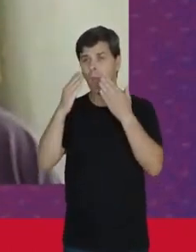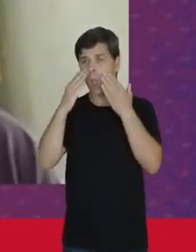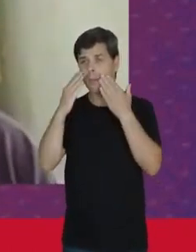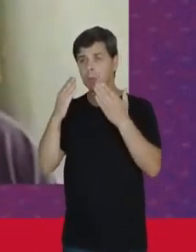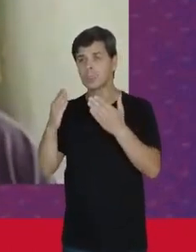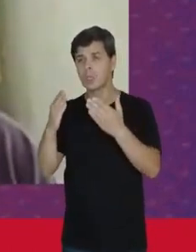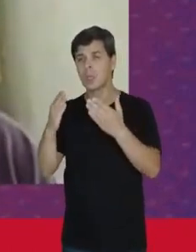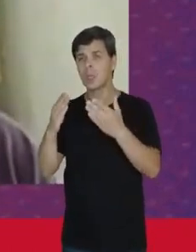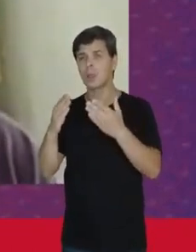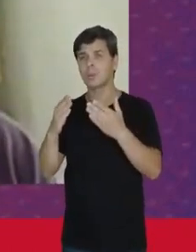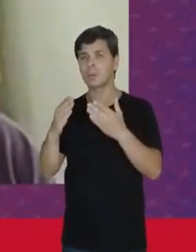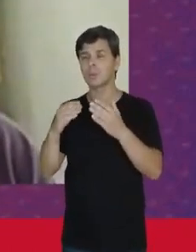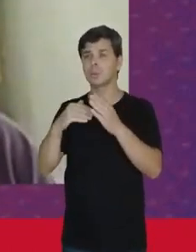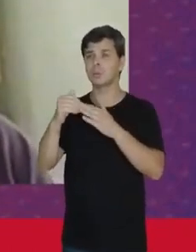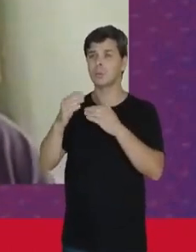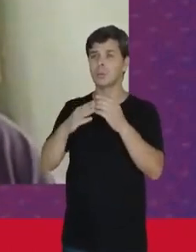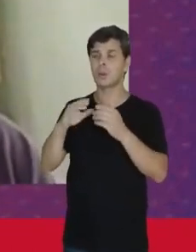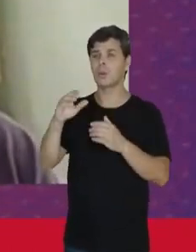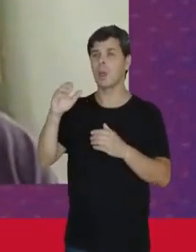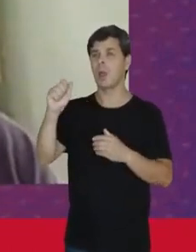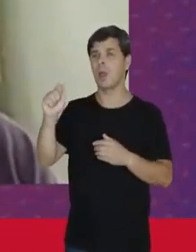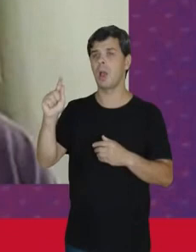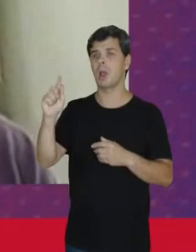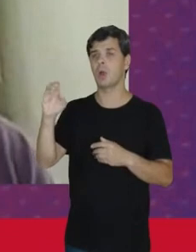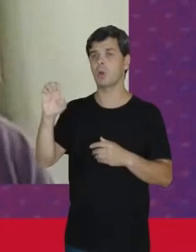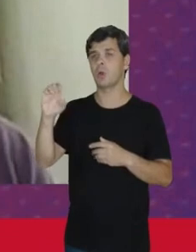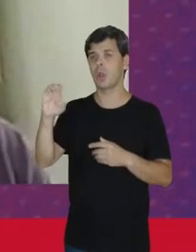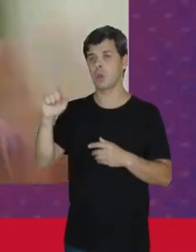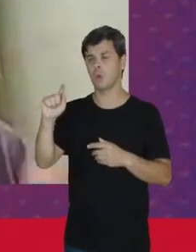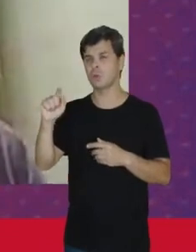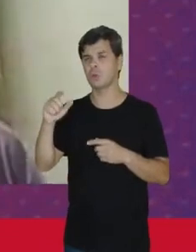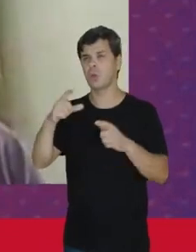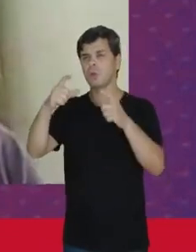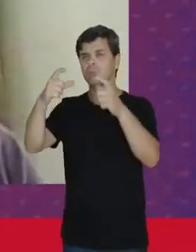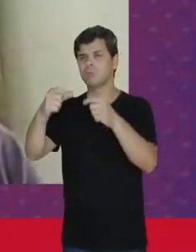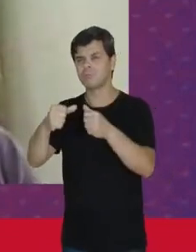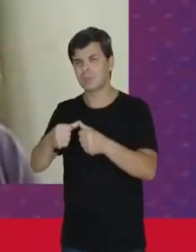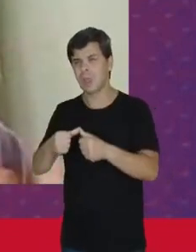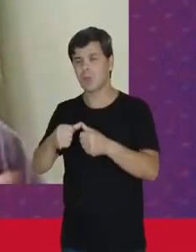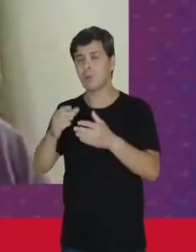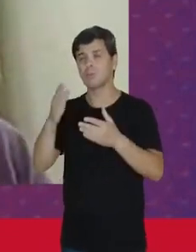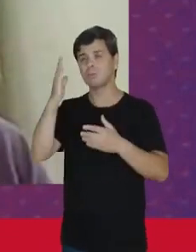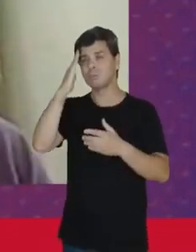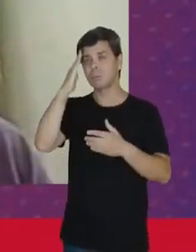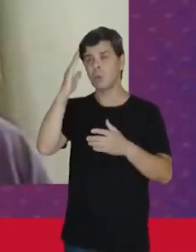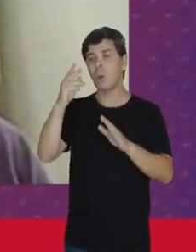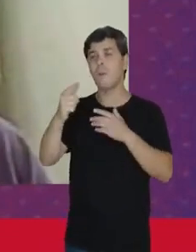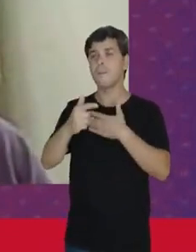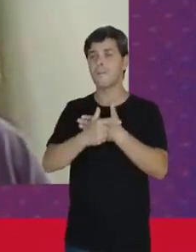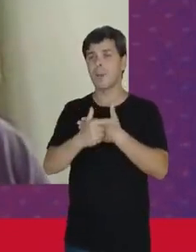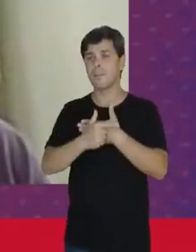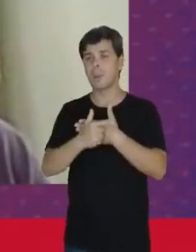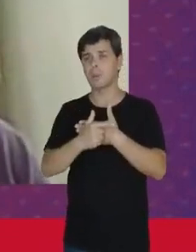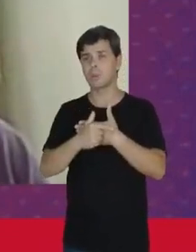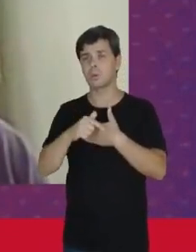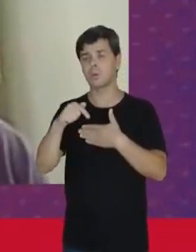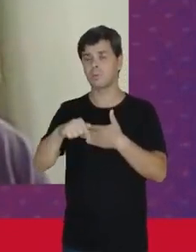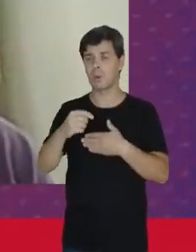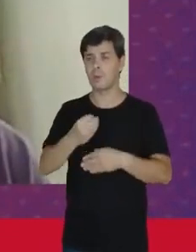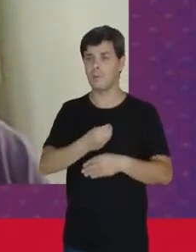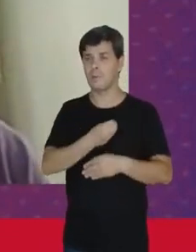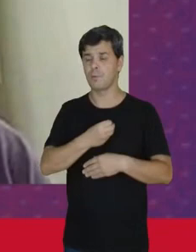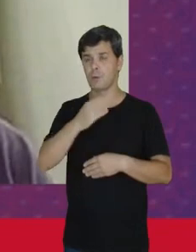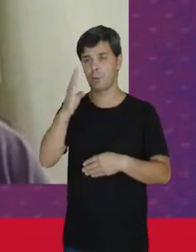apresentar hoje aqui para vocês sobre a agroecologia, né, onde ela está, como que a gente entende, qual é o papel dela nesse momento que a gente vive